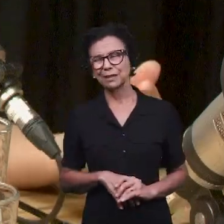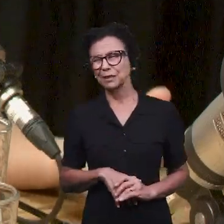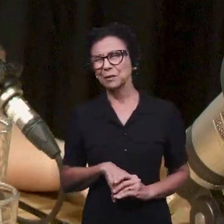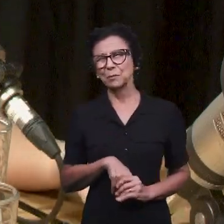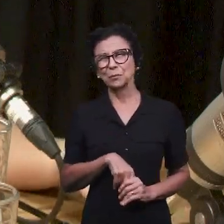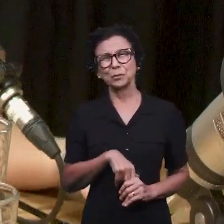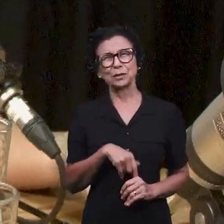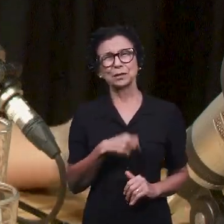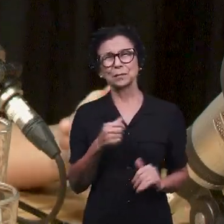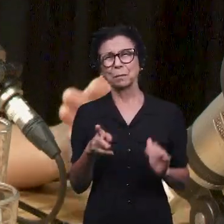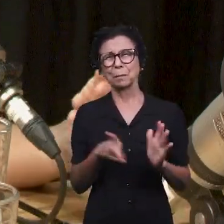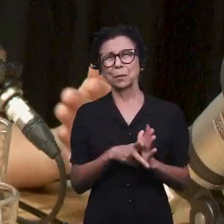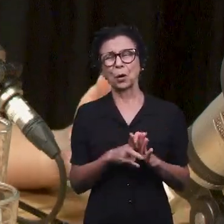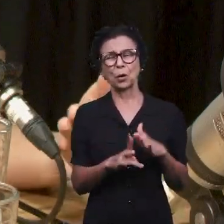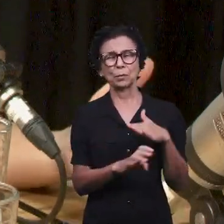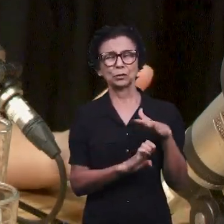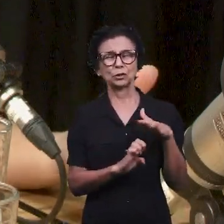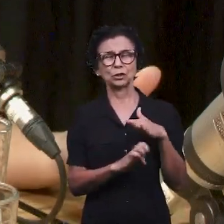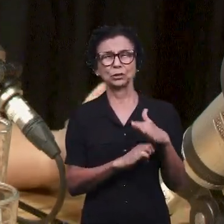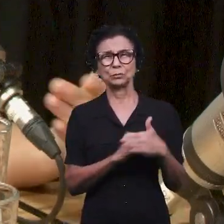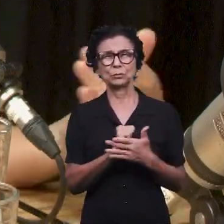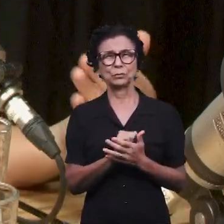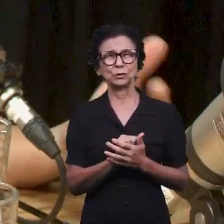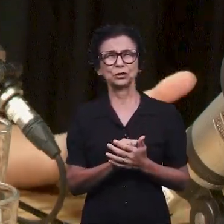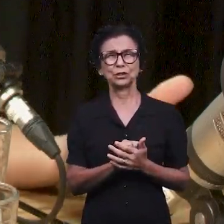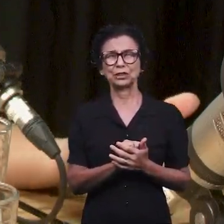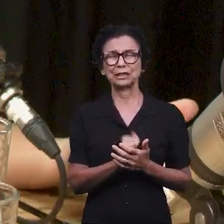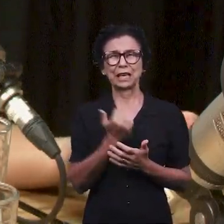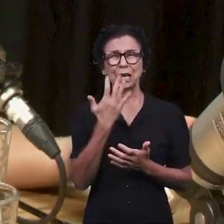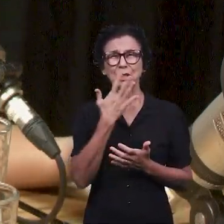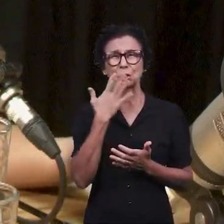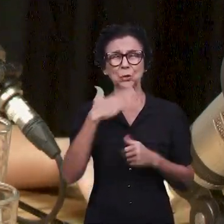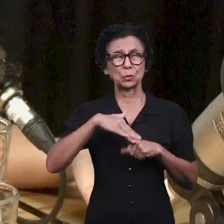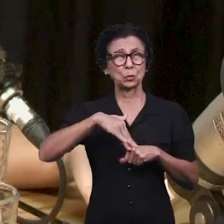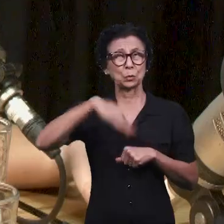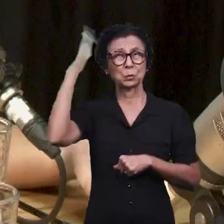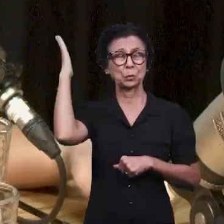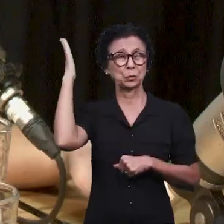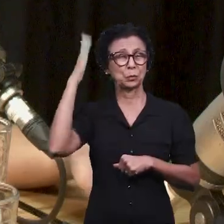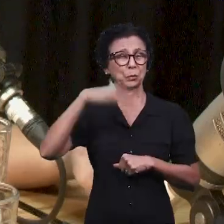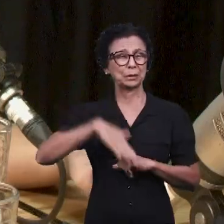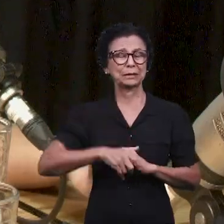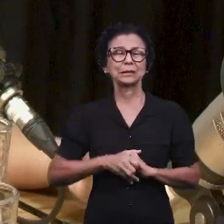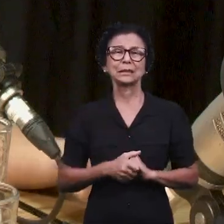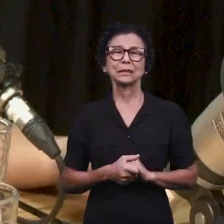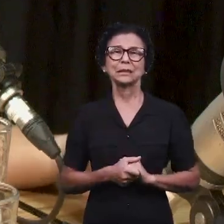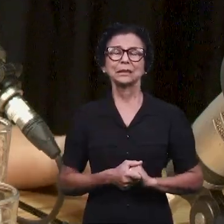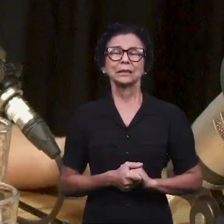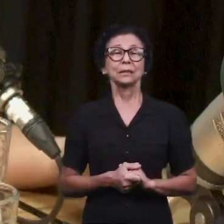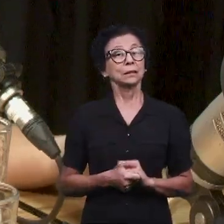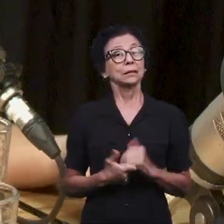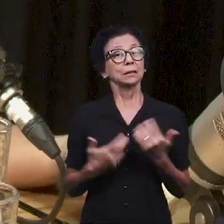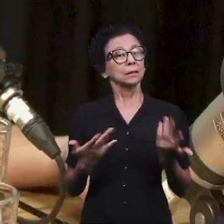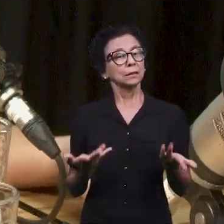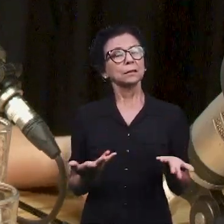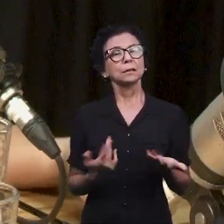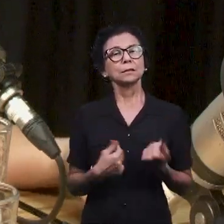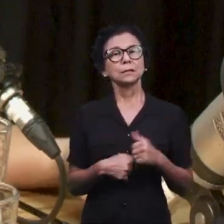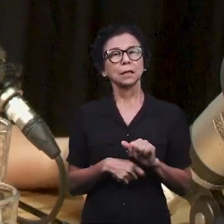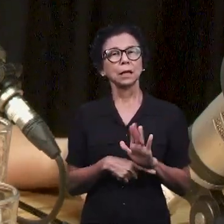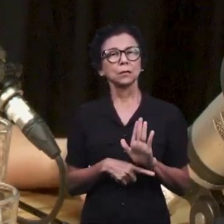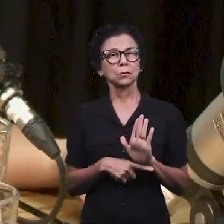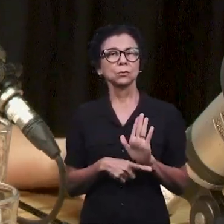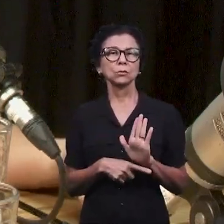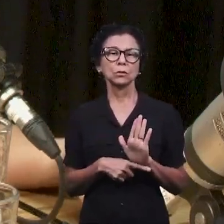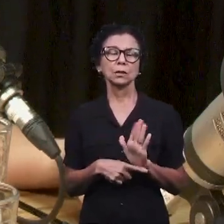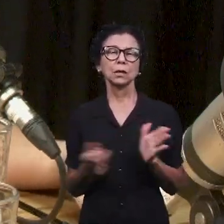muito processados, ricos em sódios, ricos em açúcar, é um fato que contribui muito